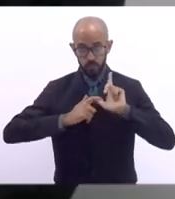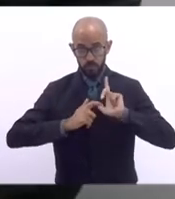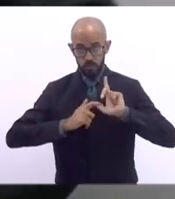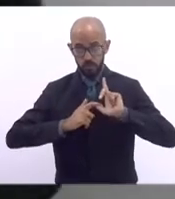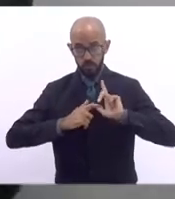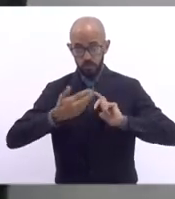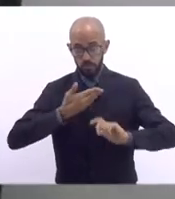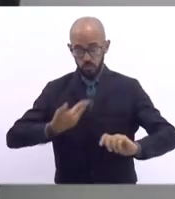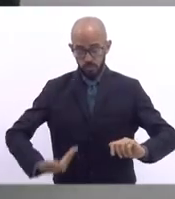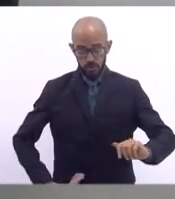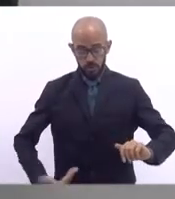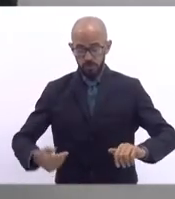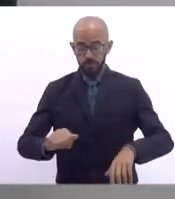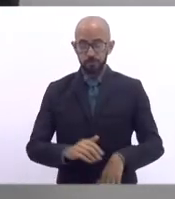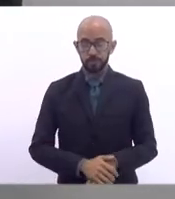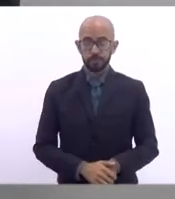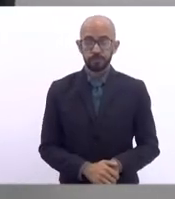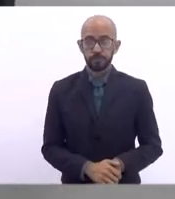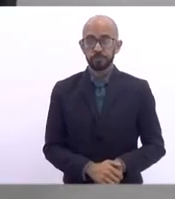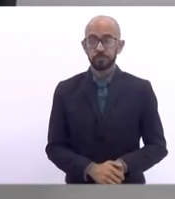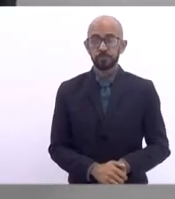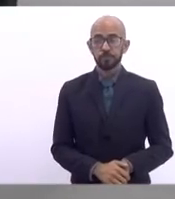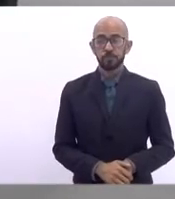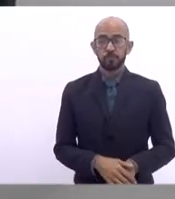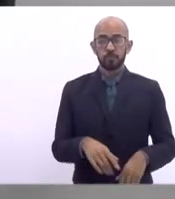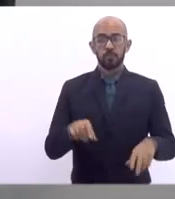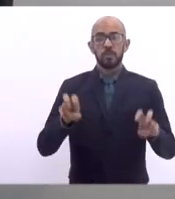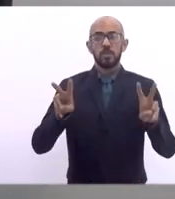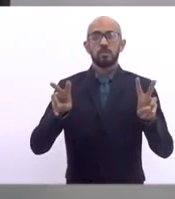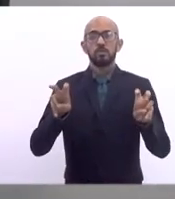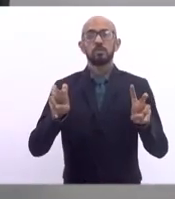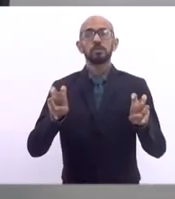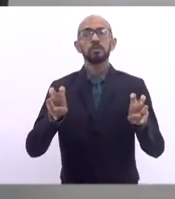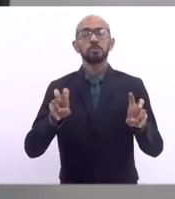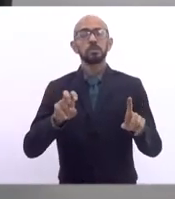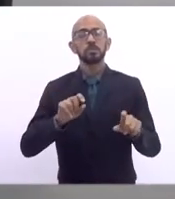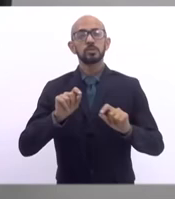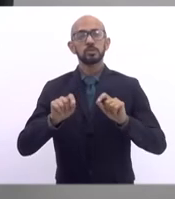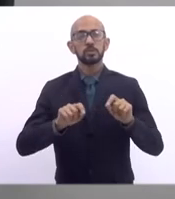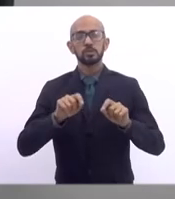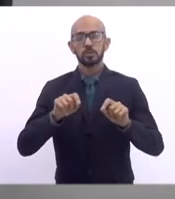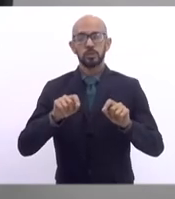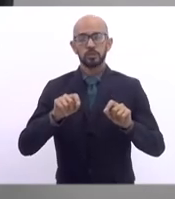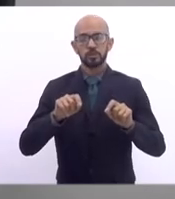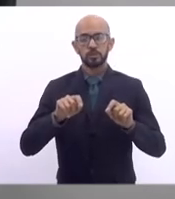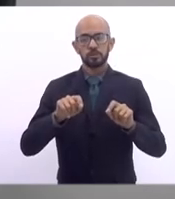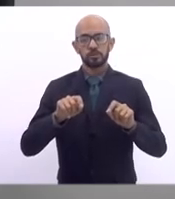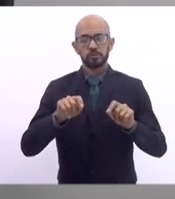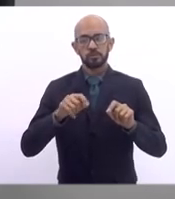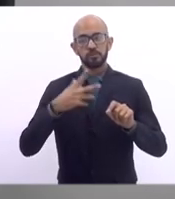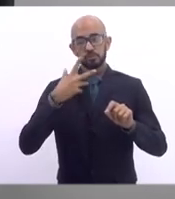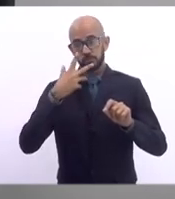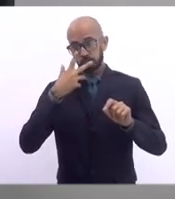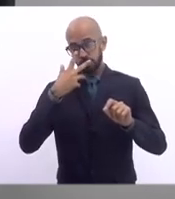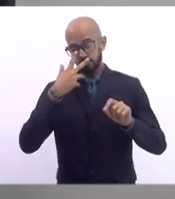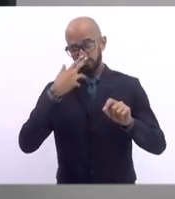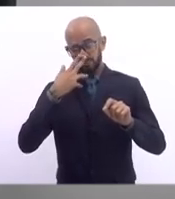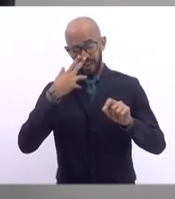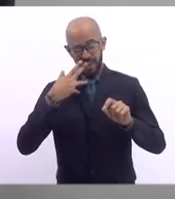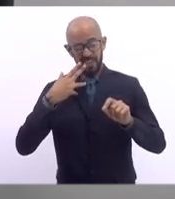pública é um tema que em tese parece